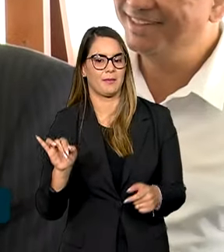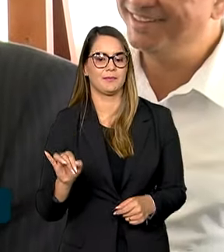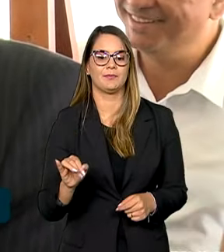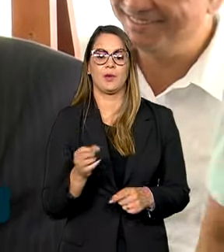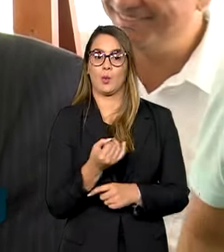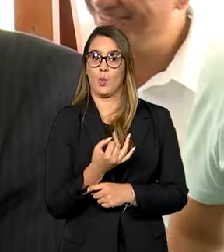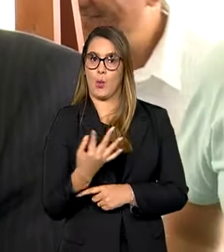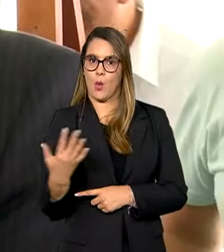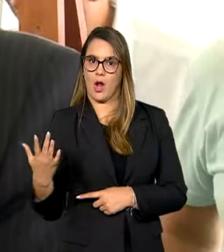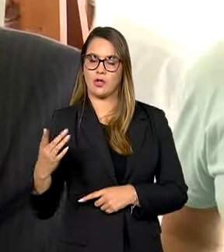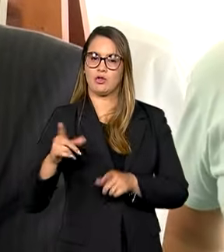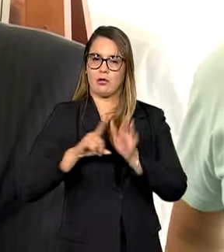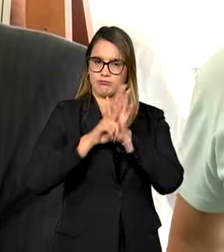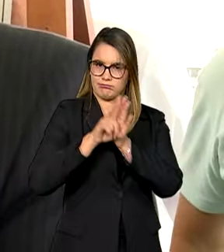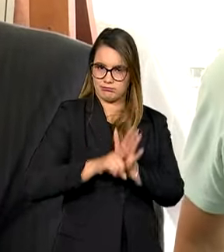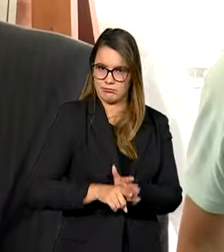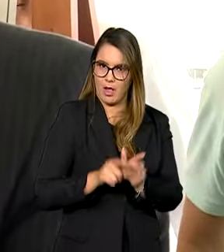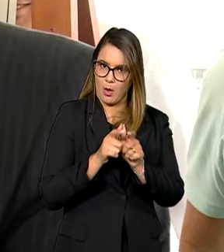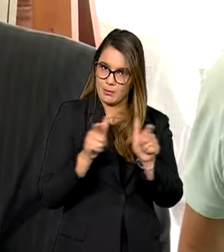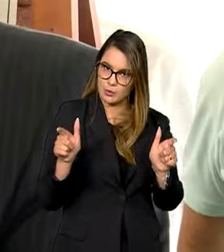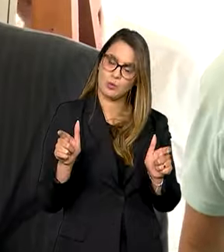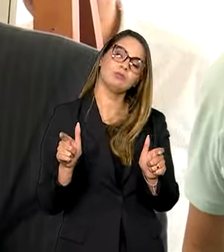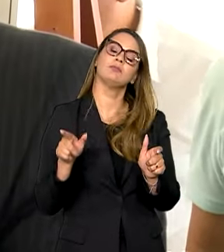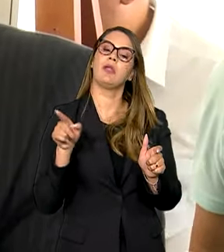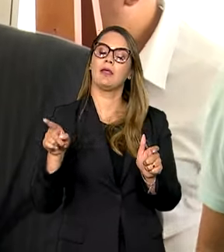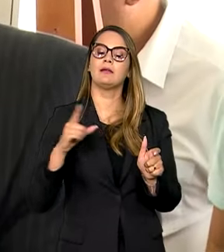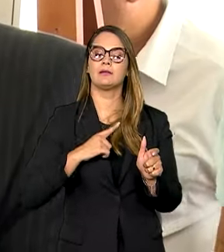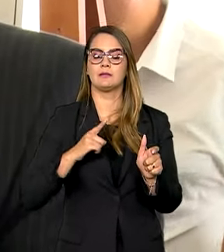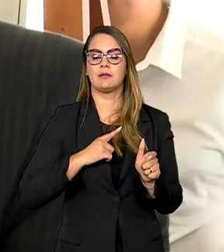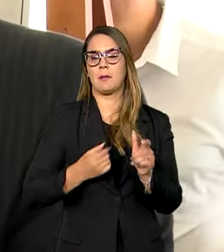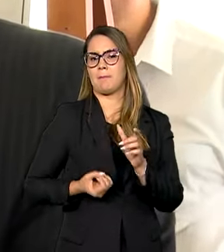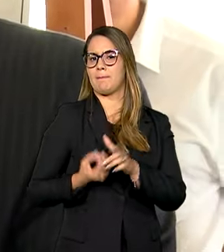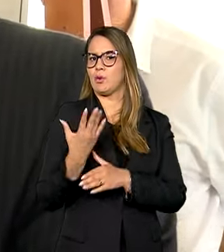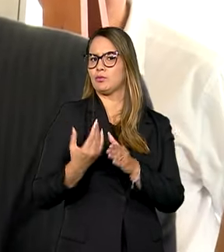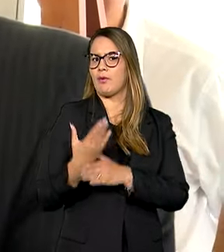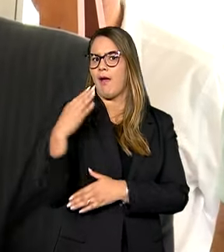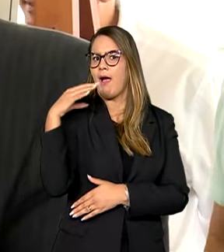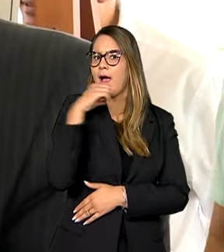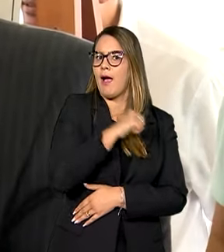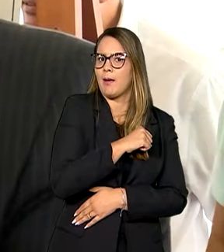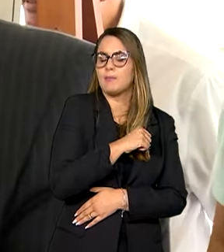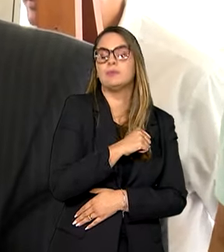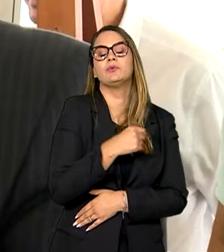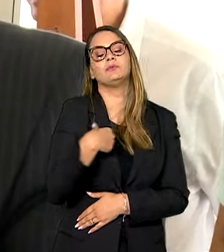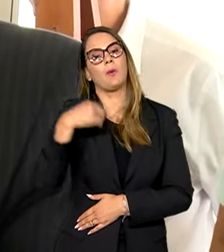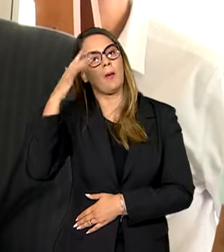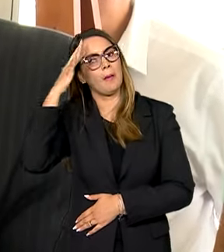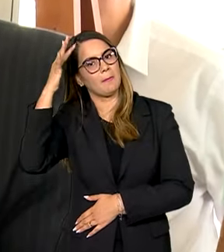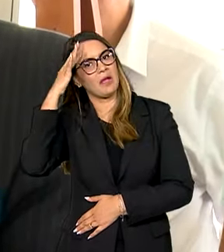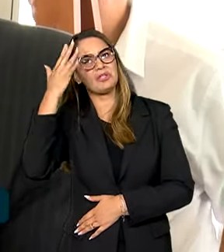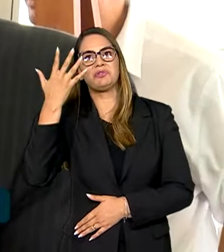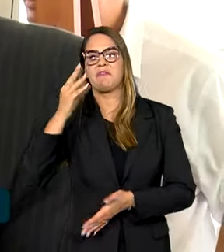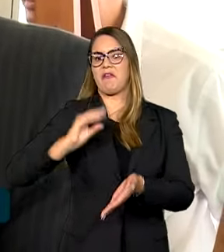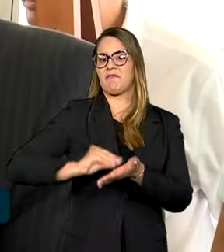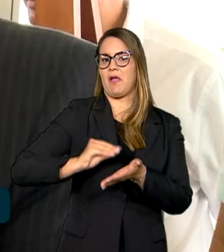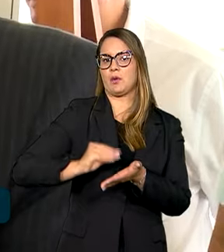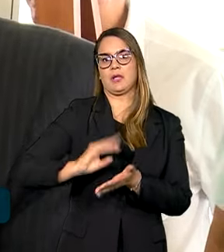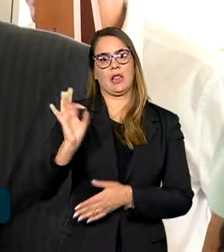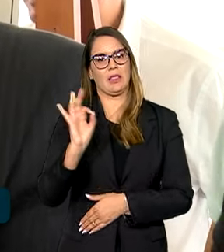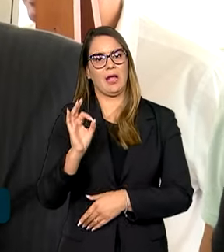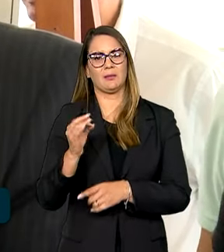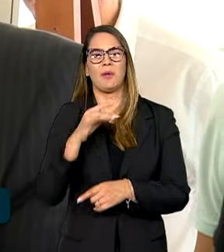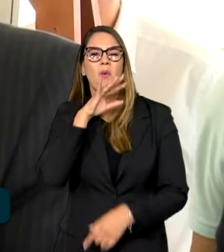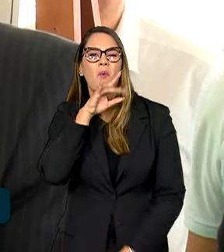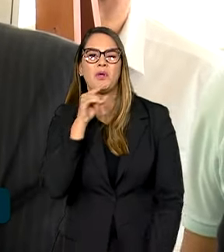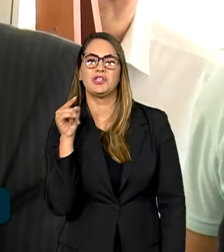peritos nós teremos dois peritos são peritos que Inclusive tem uma produtividade muito alta então nós imaginamos não ter déficit né porque a coisa ruim